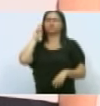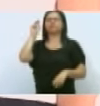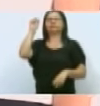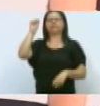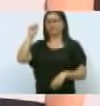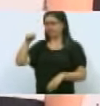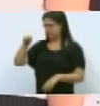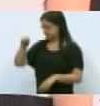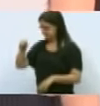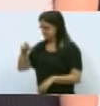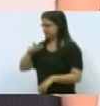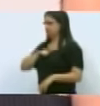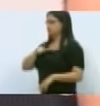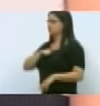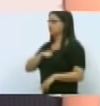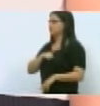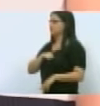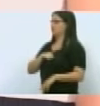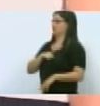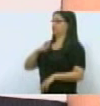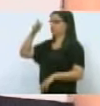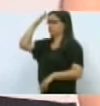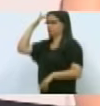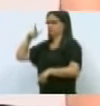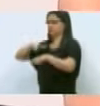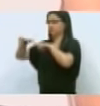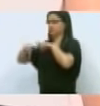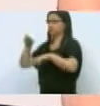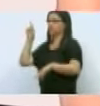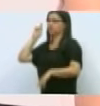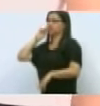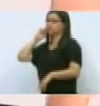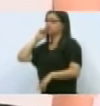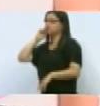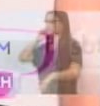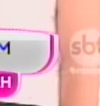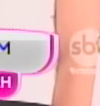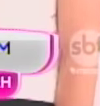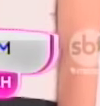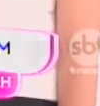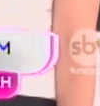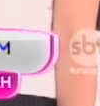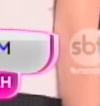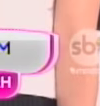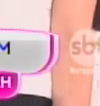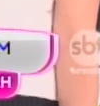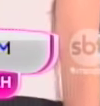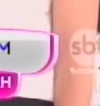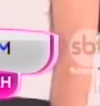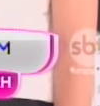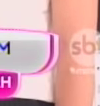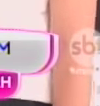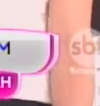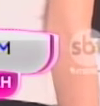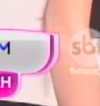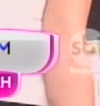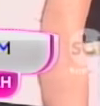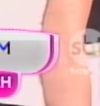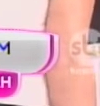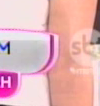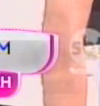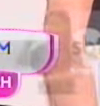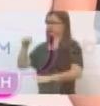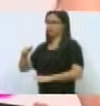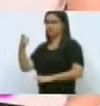tem uma boa taxa, né? Da nossa cota de deficientes é de deficientes auditivos, né? Temos outros